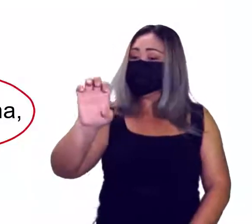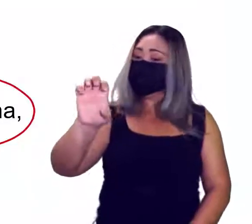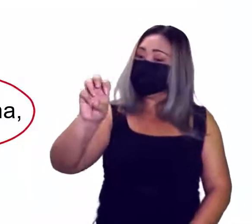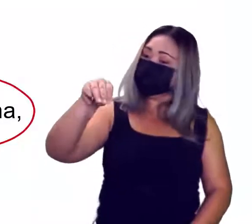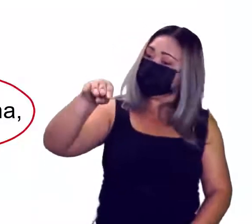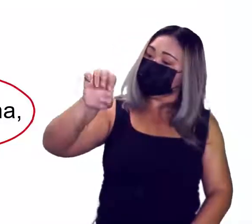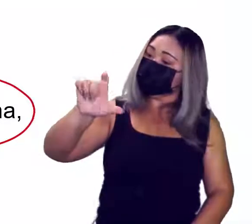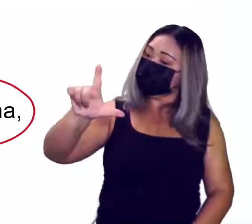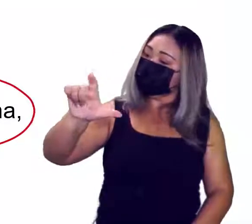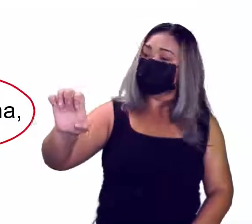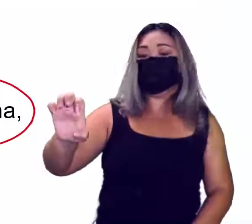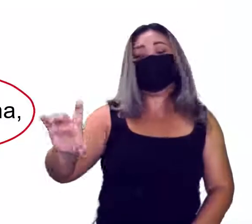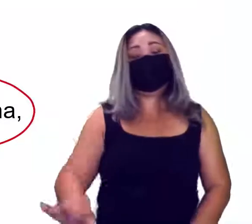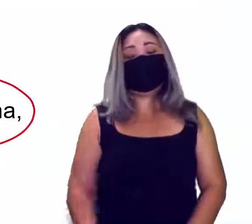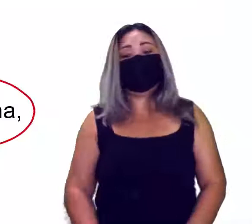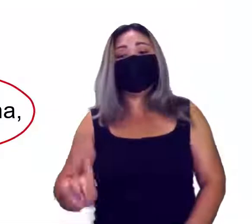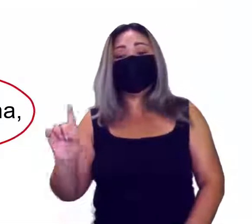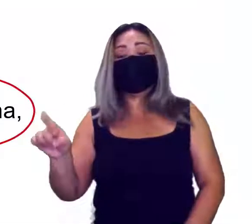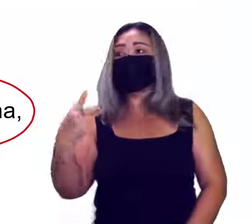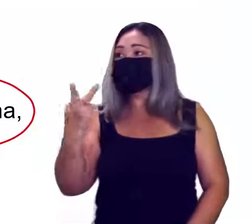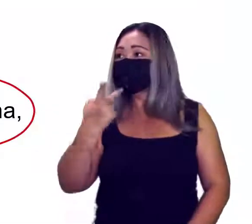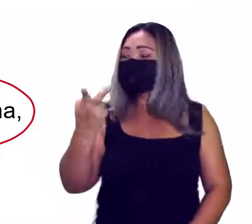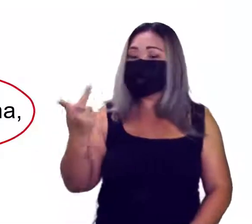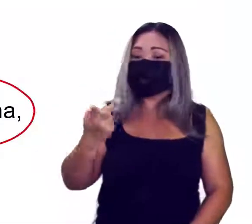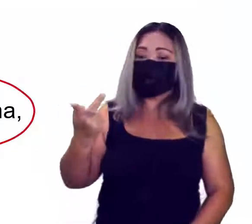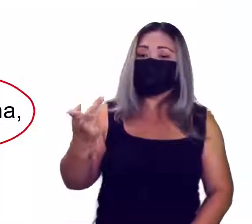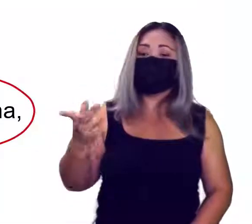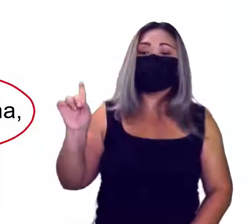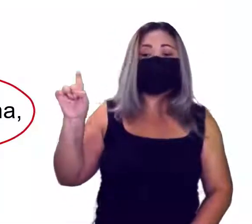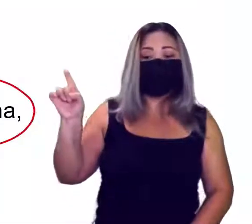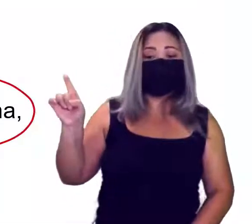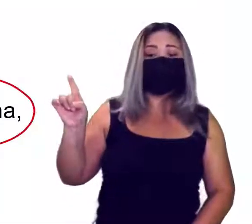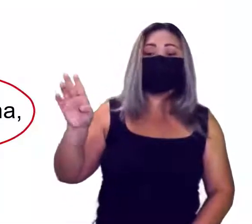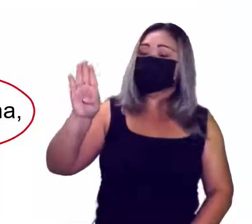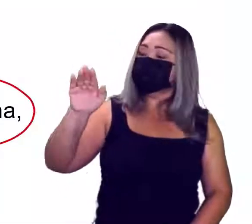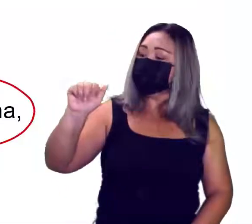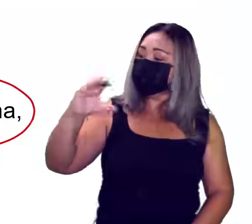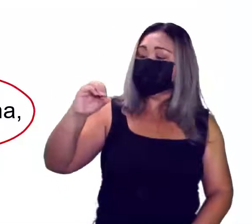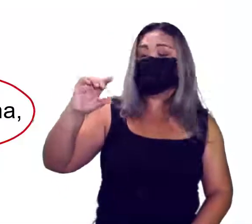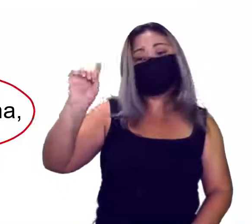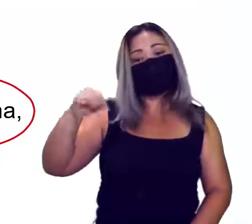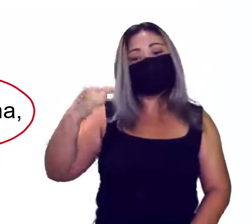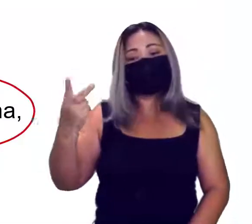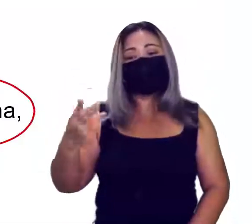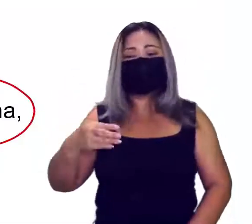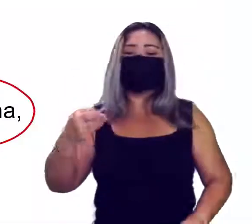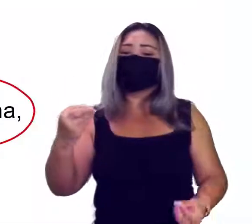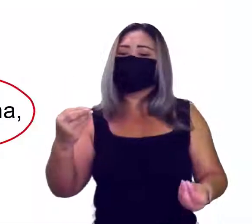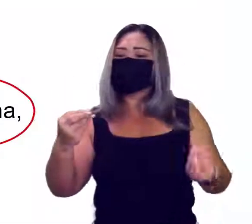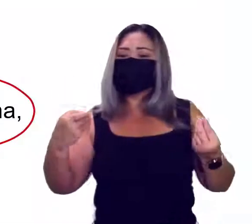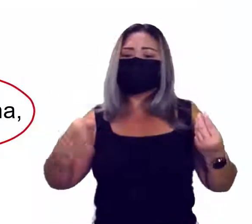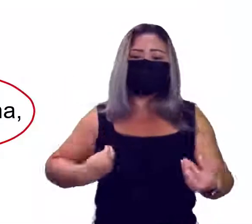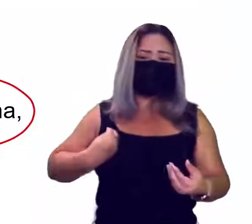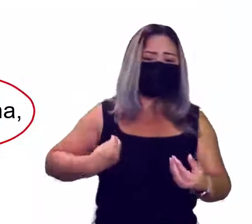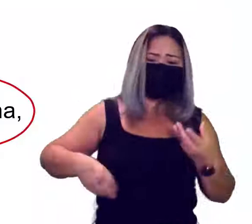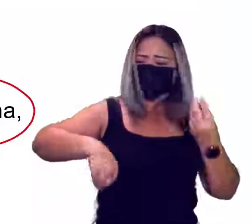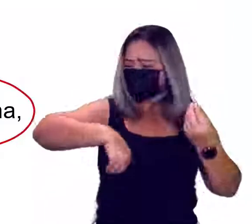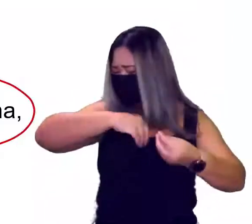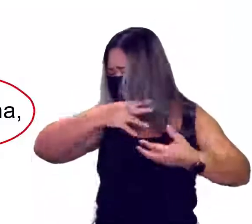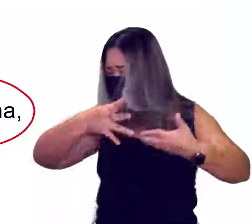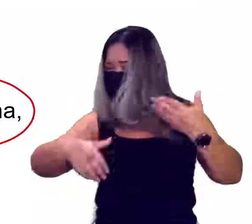Olha aí. Então, quando se fala o Dionísio, né, o Baco, é a questão da desregrada, né, da vida